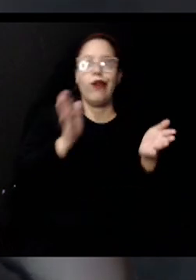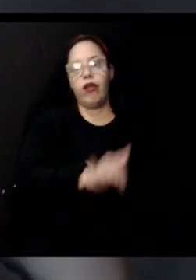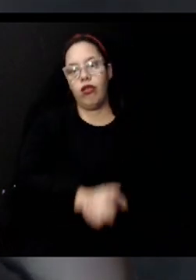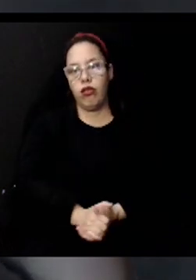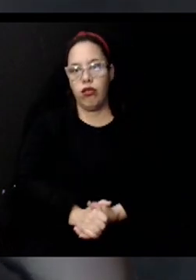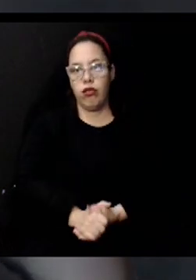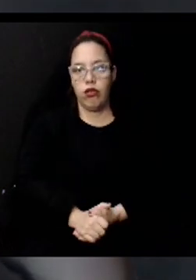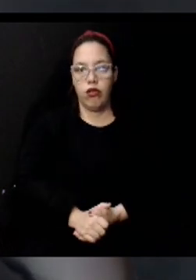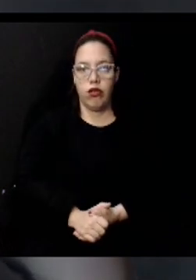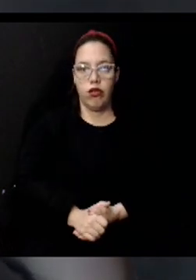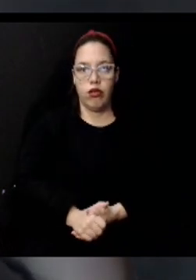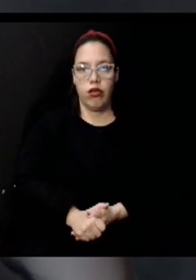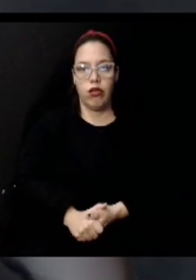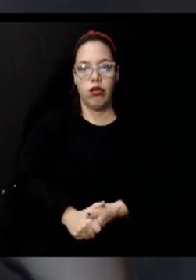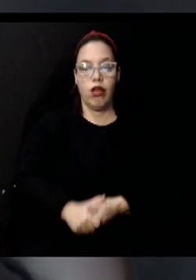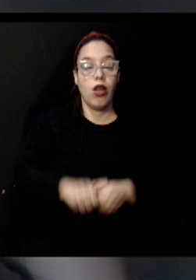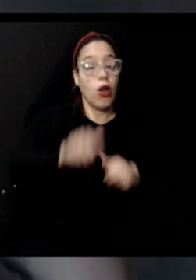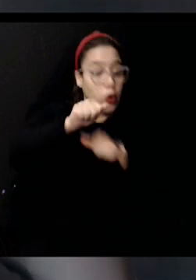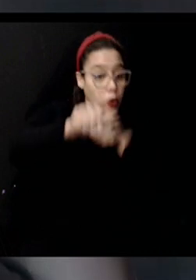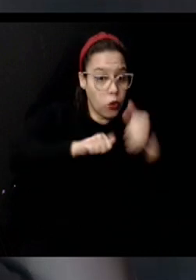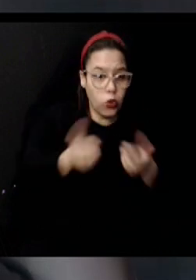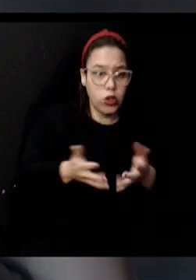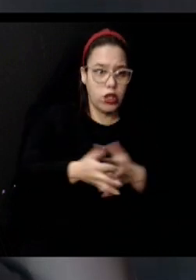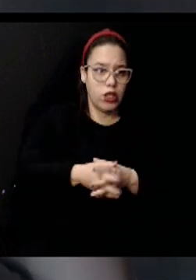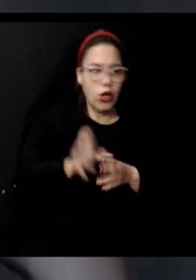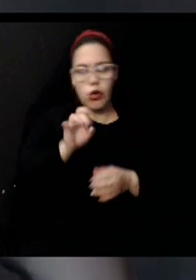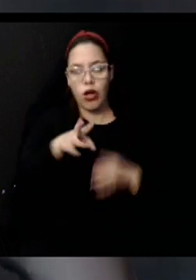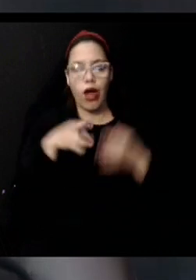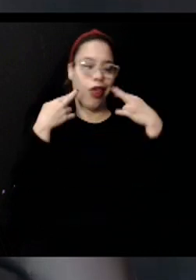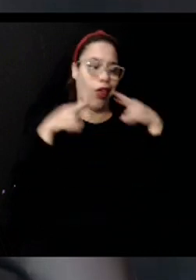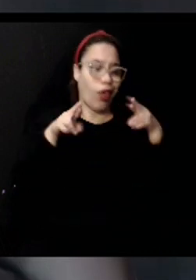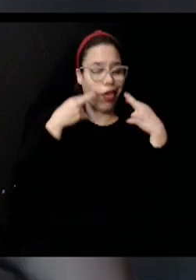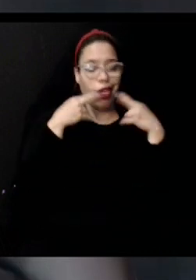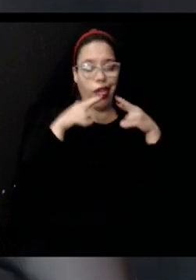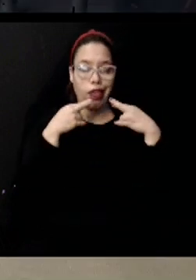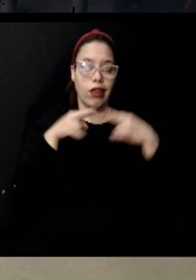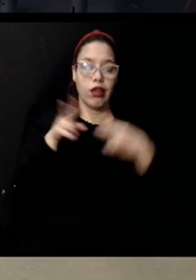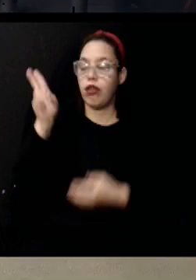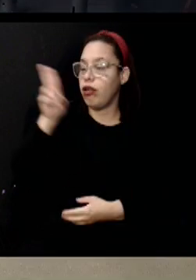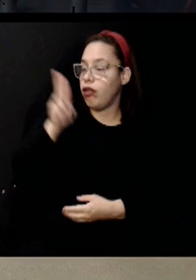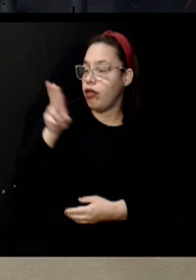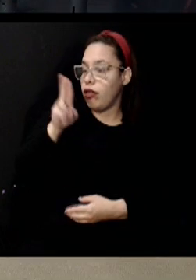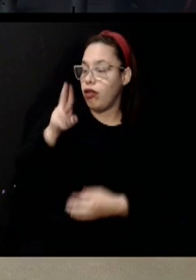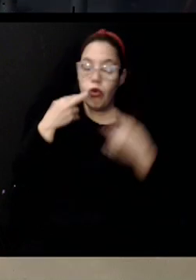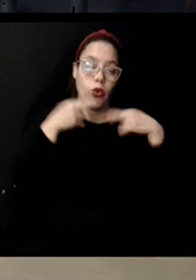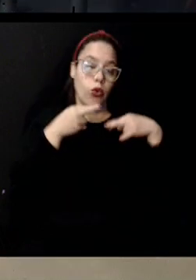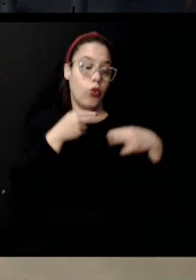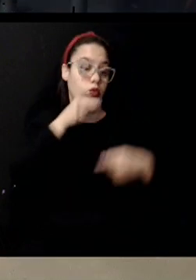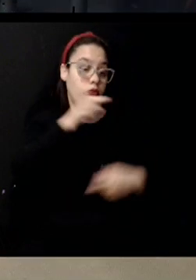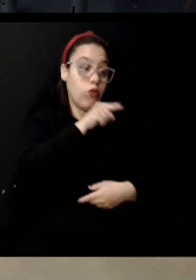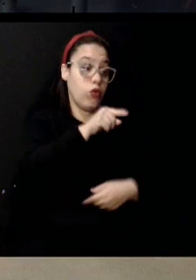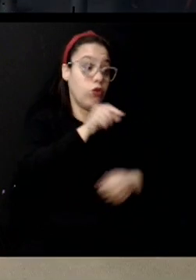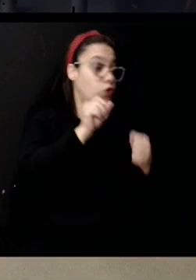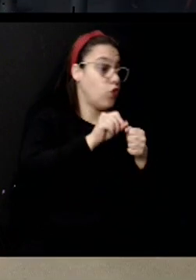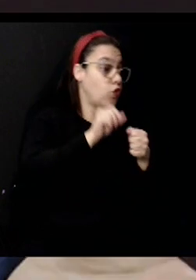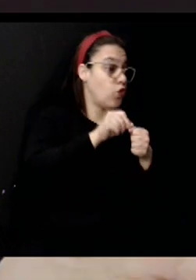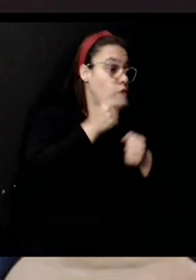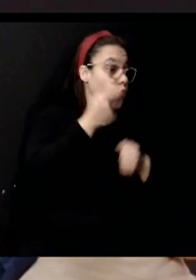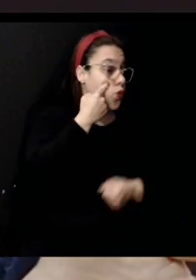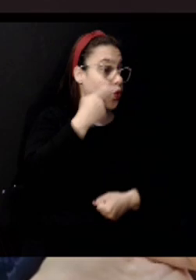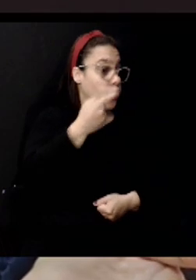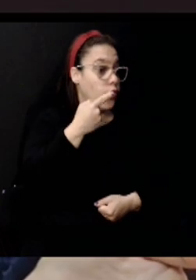se modifique, não fique só na reclamação. É usar a reclamação como ponte para você realmente ver, né,